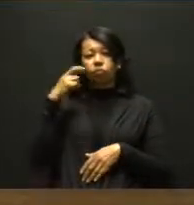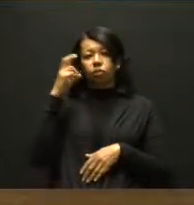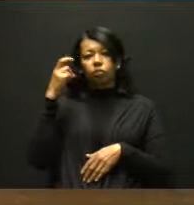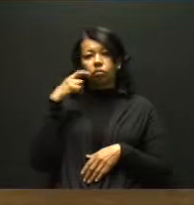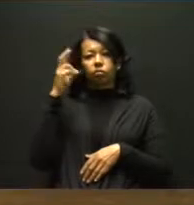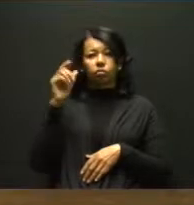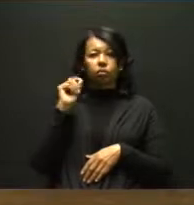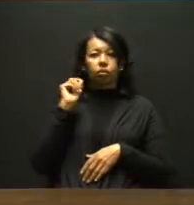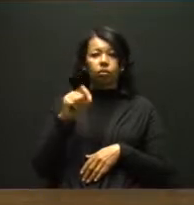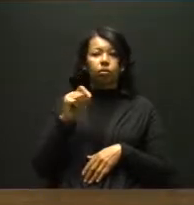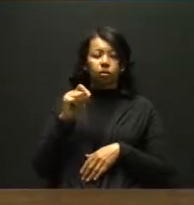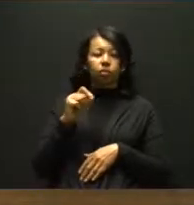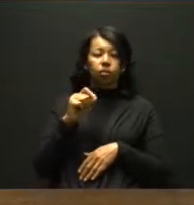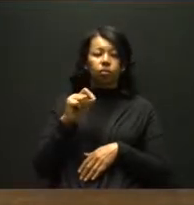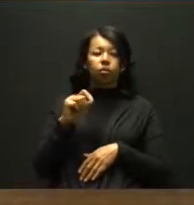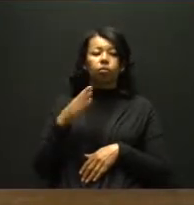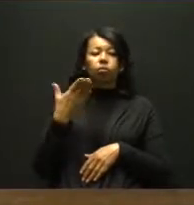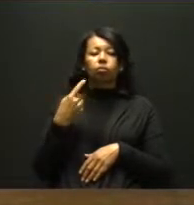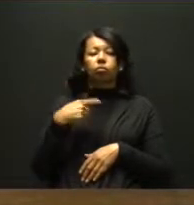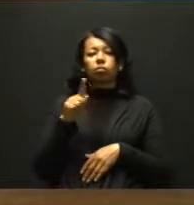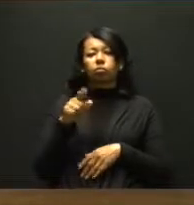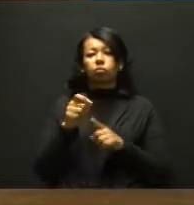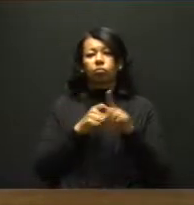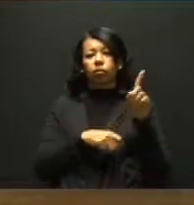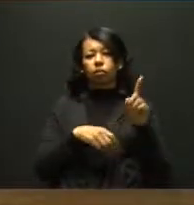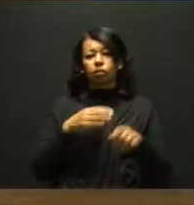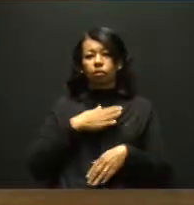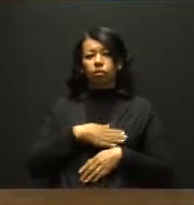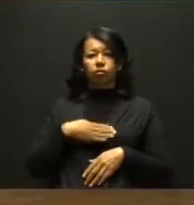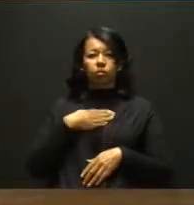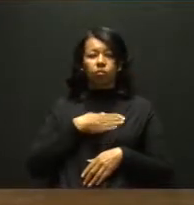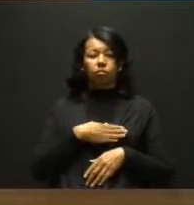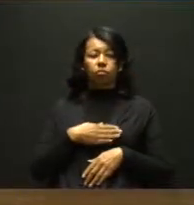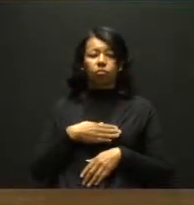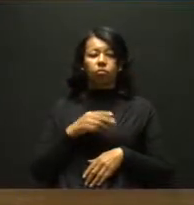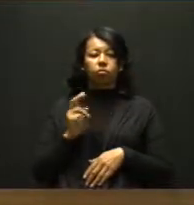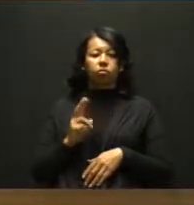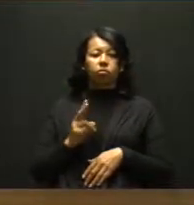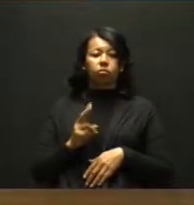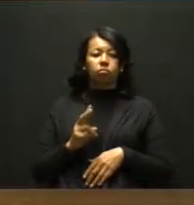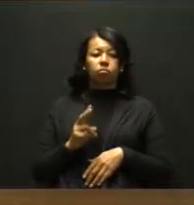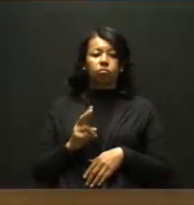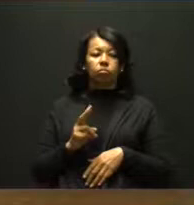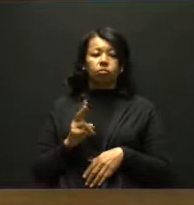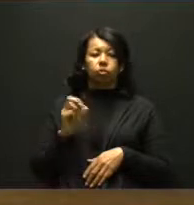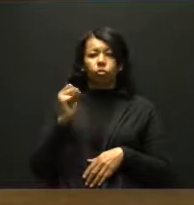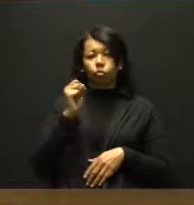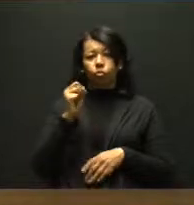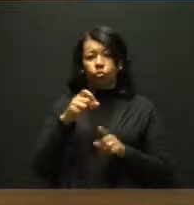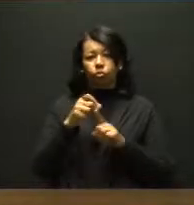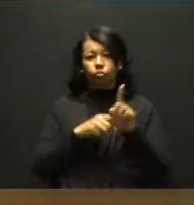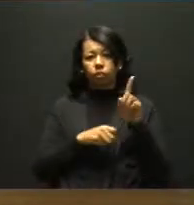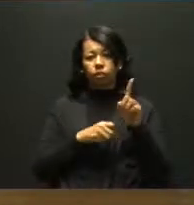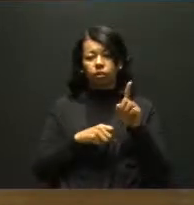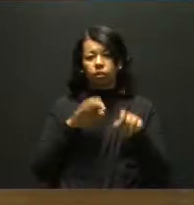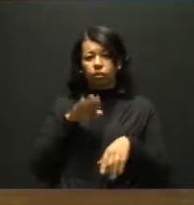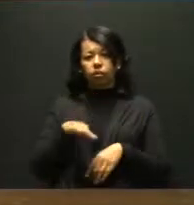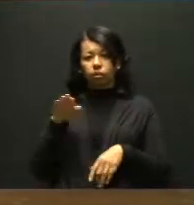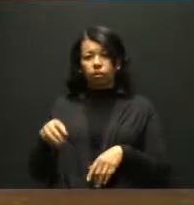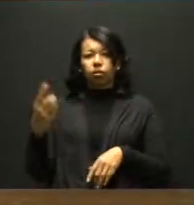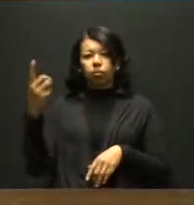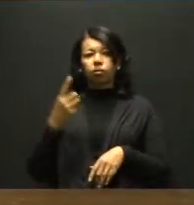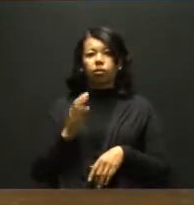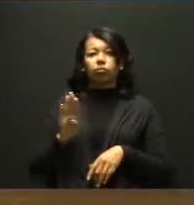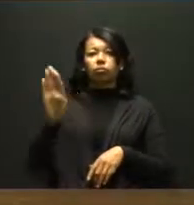essa que quando for mês de agosto vai se completar em algo em torno de oito meses as crianças estão vindo dos